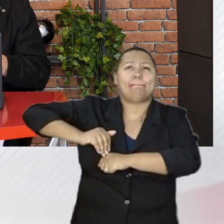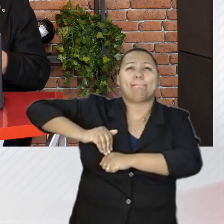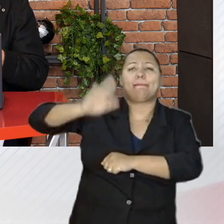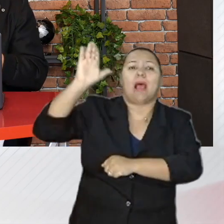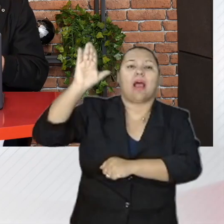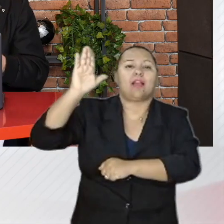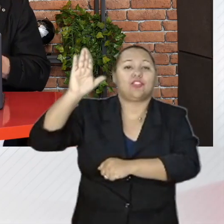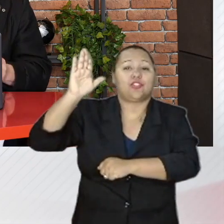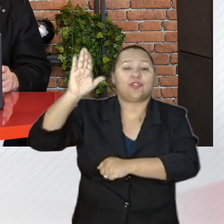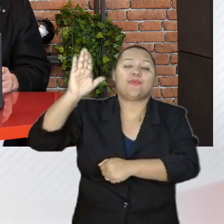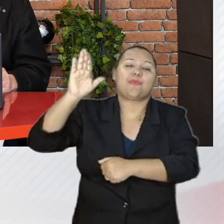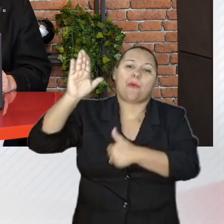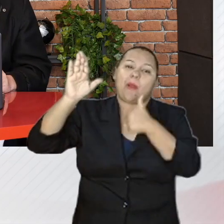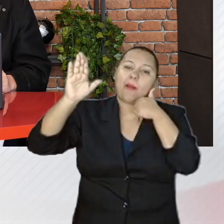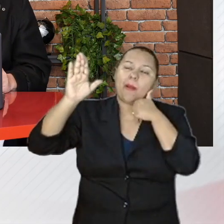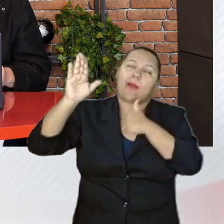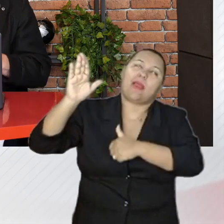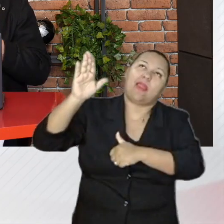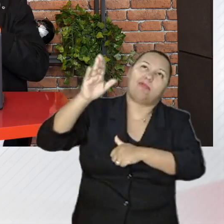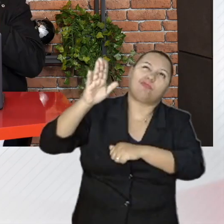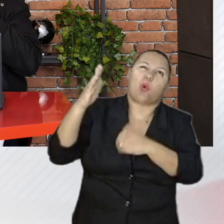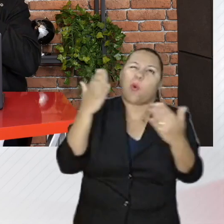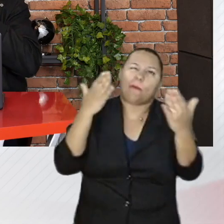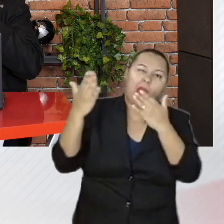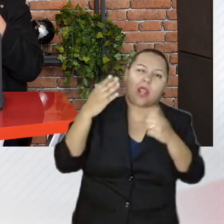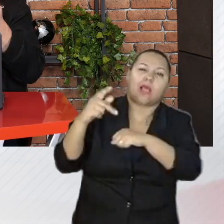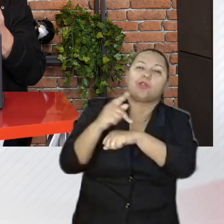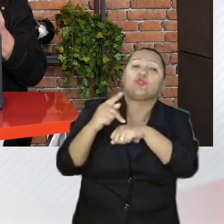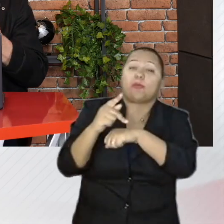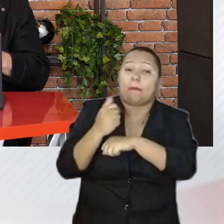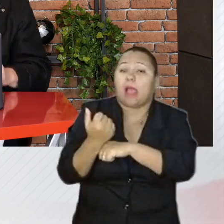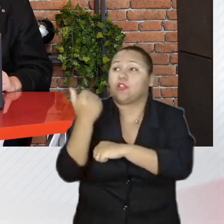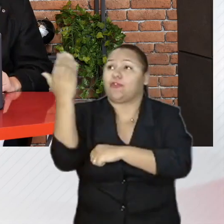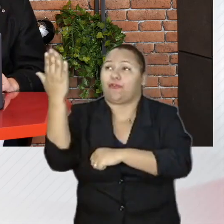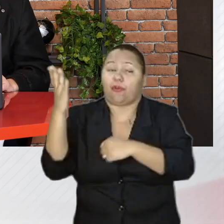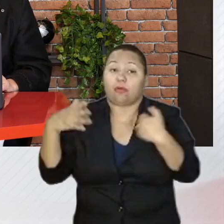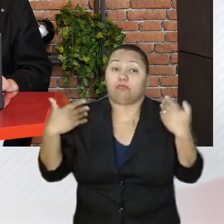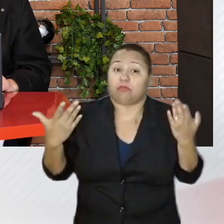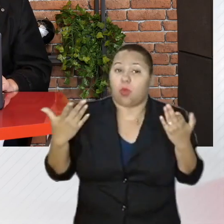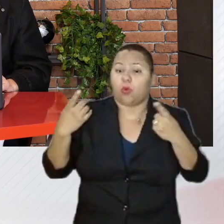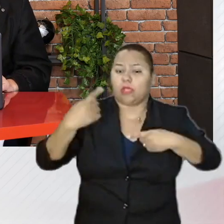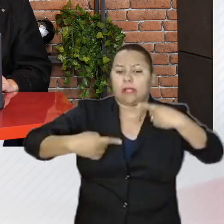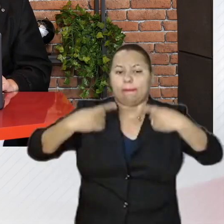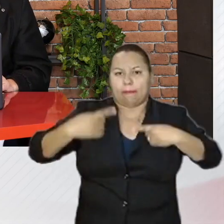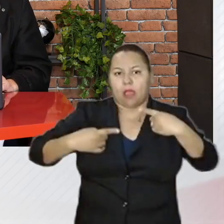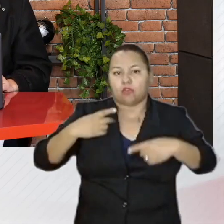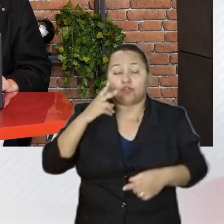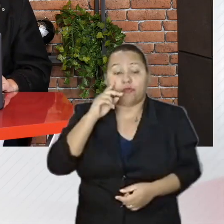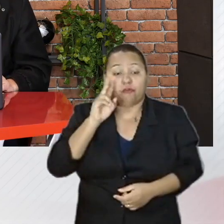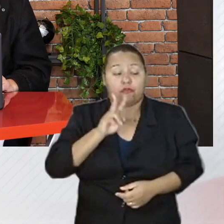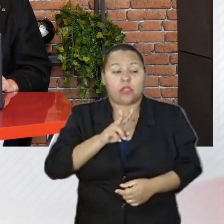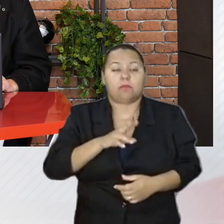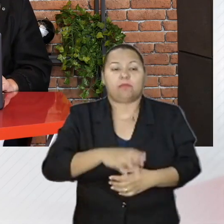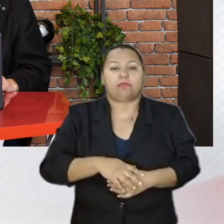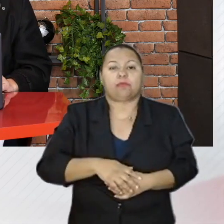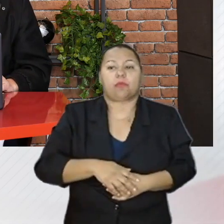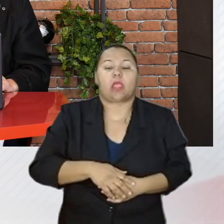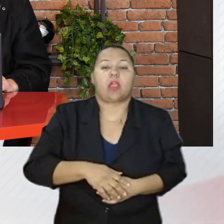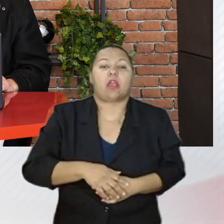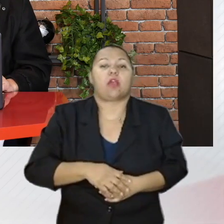relação comparado com os outros países. E eu estava pegando aqui, e esse debate aconteceu, Denise, na Comissão de Finanças e Tributação,